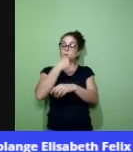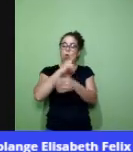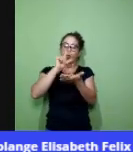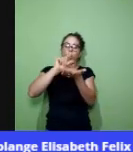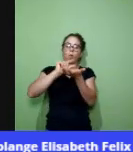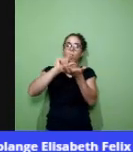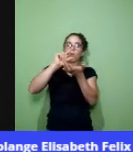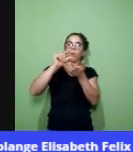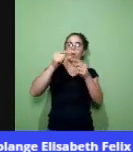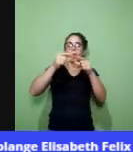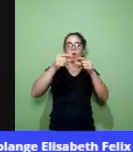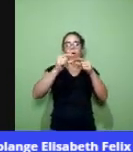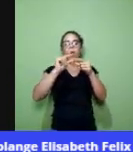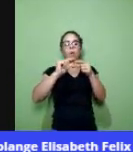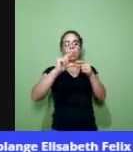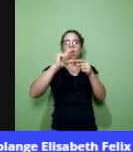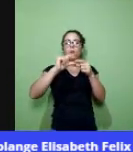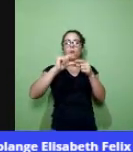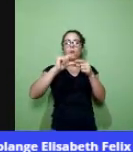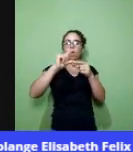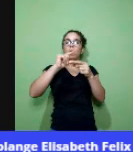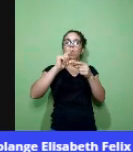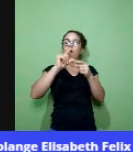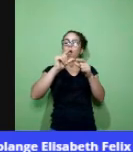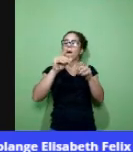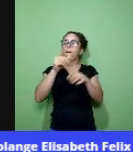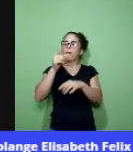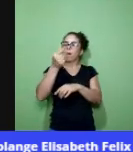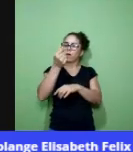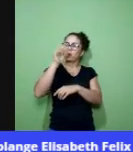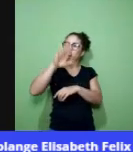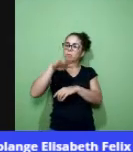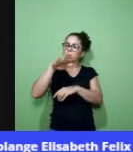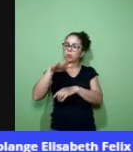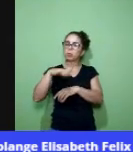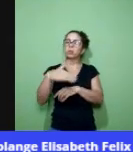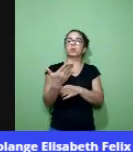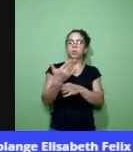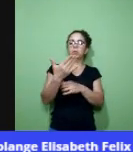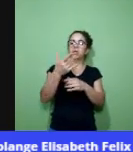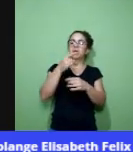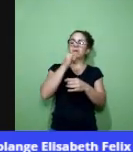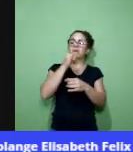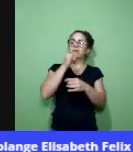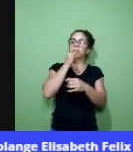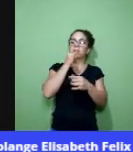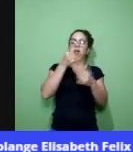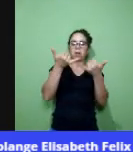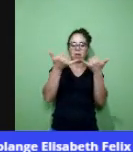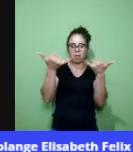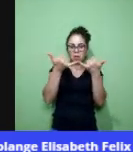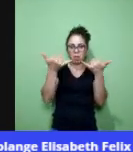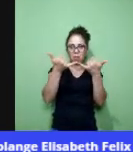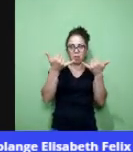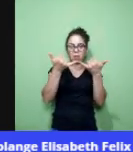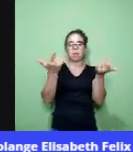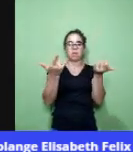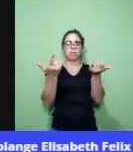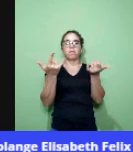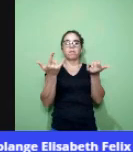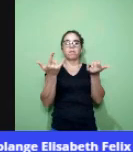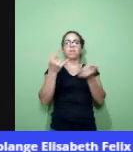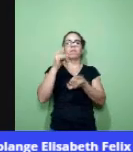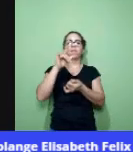Aqui nós temos um confeccionado por nós. Ele também está em relevo. Porém, é um material barato, né? Um